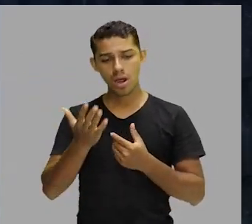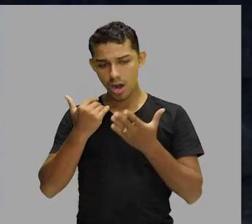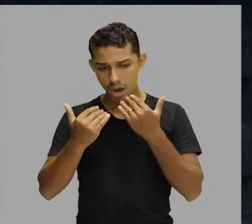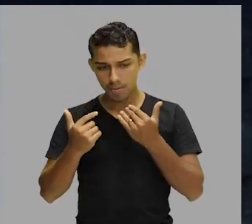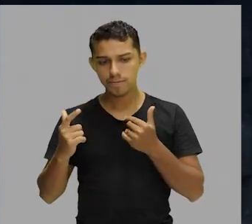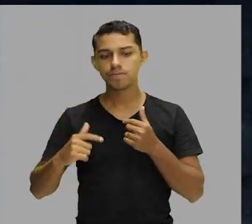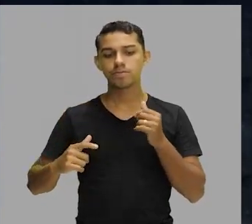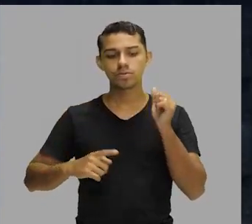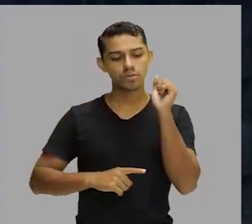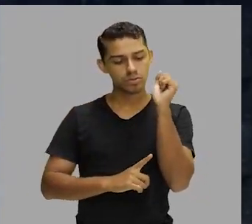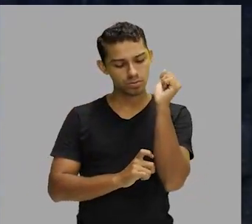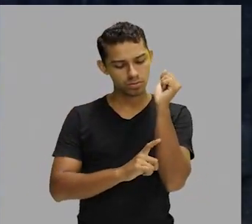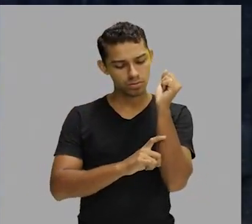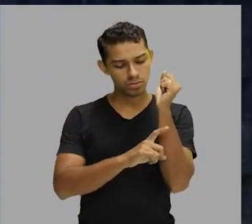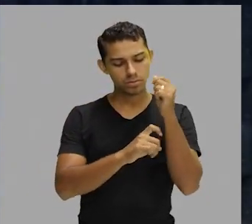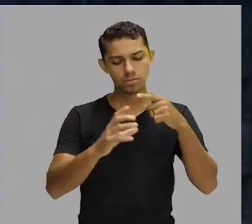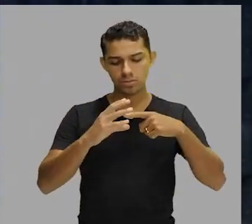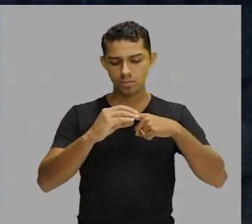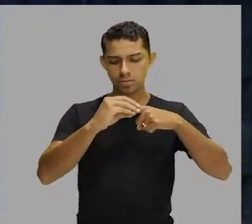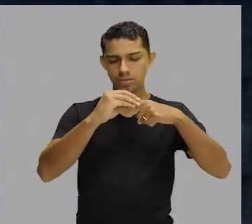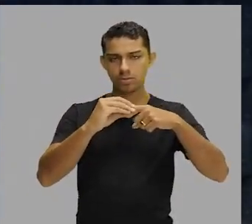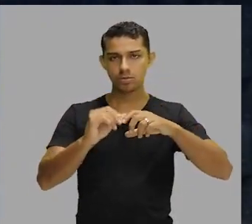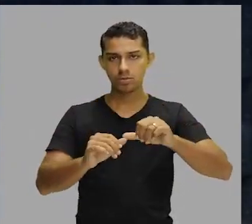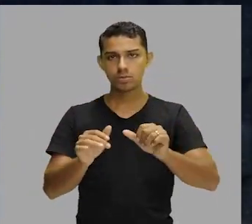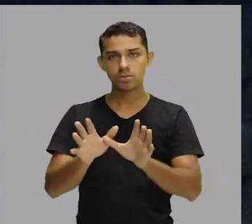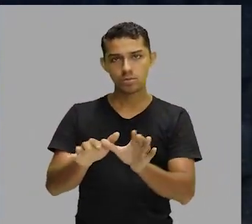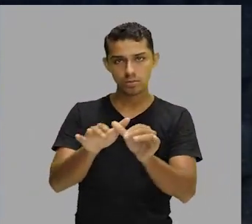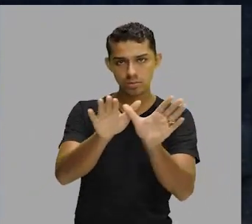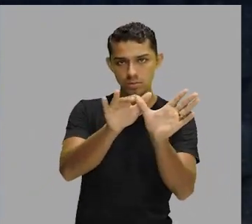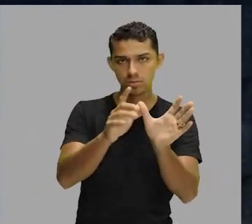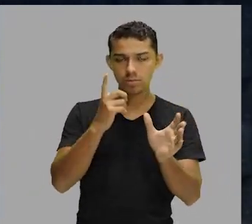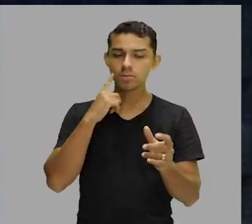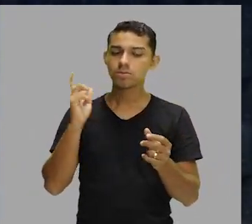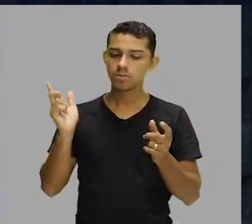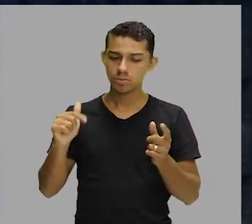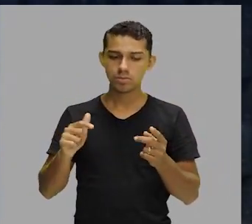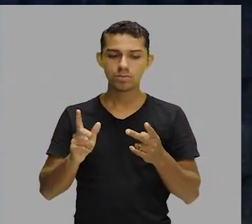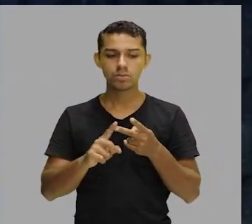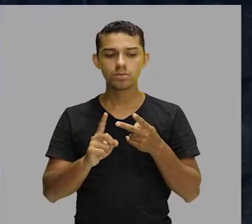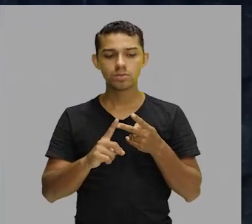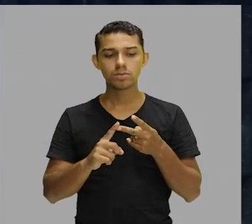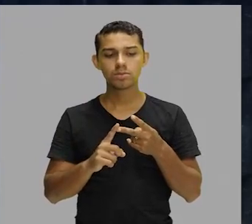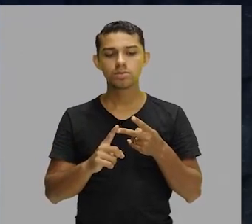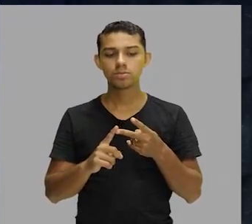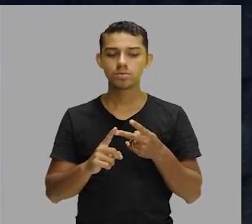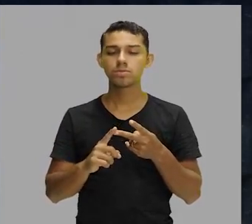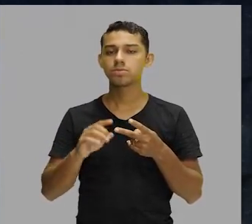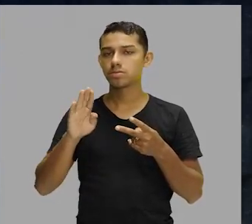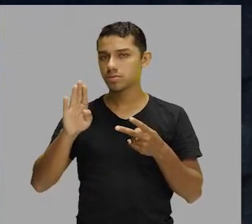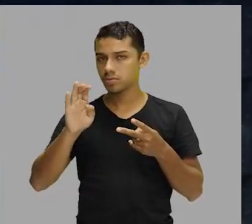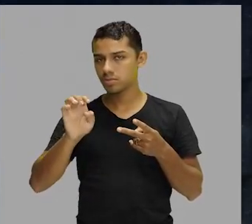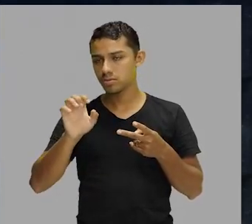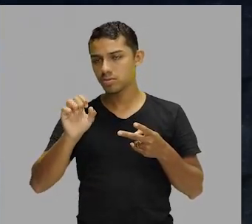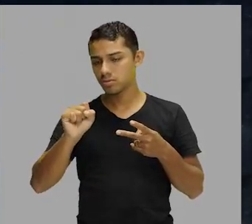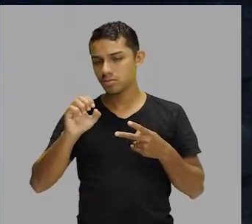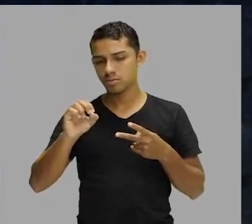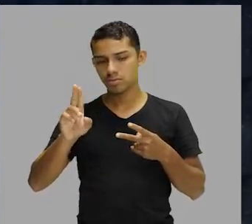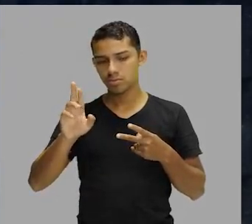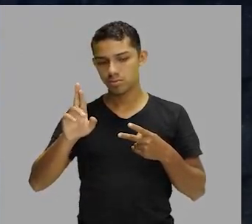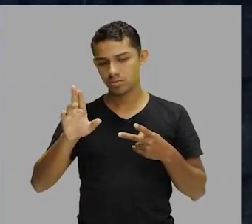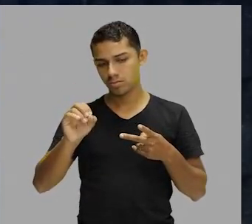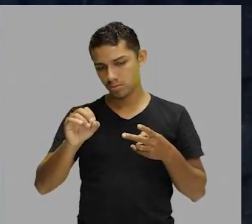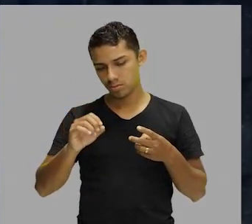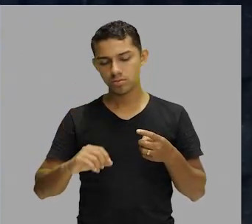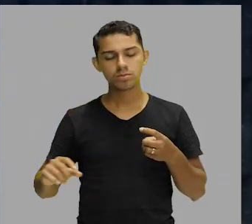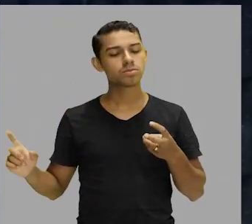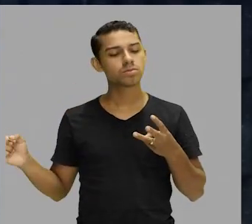larvas, que é um número maior, né? Essas larvas servem de alimento para besouros, que é uma quantidade